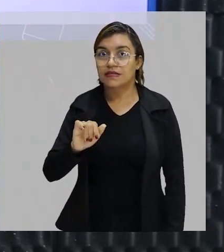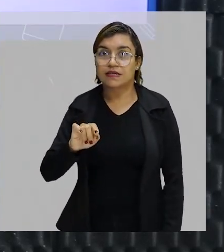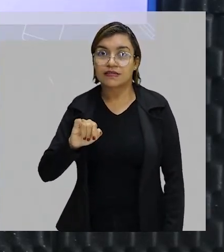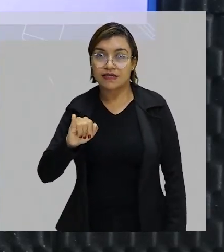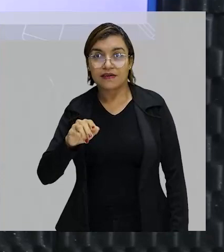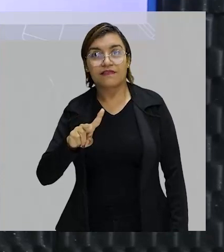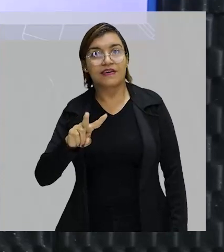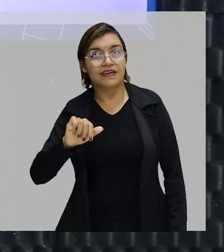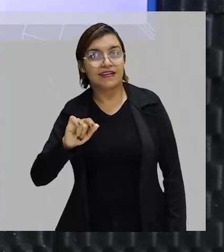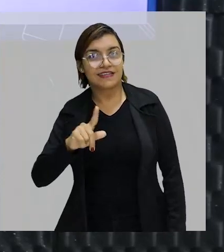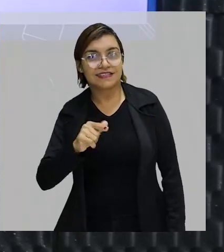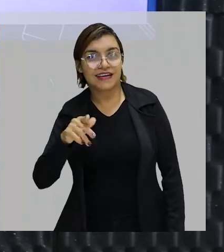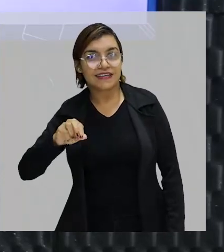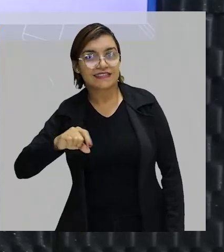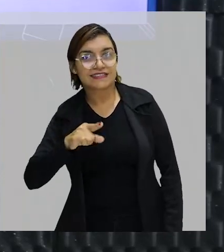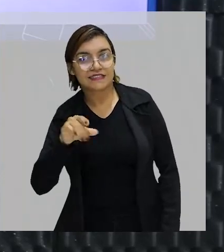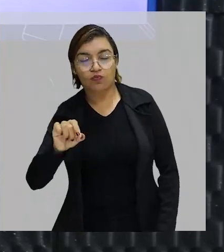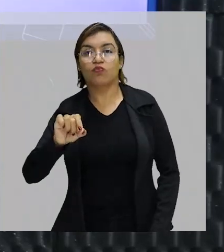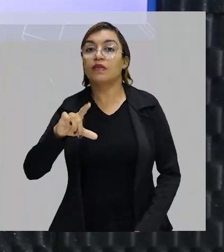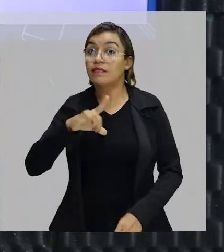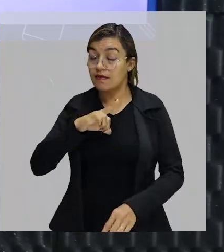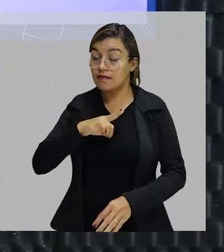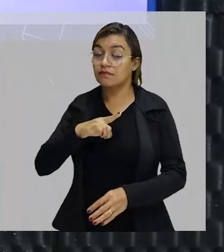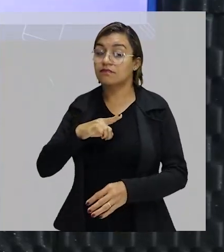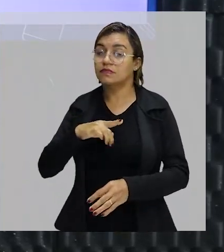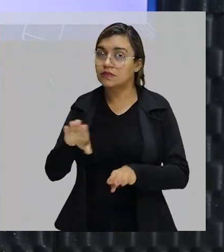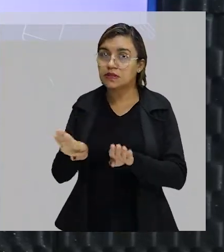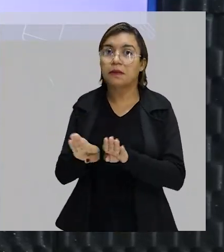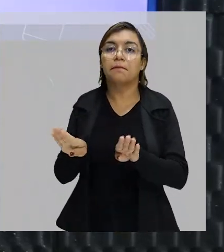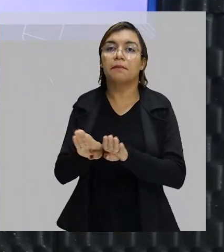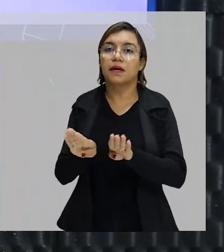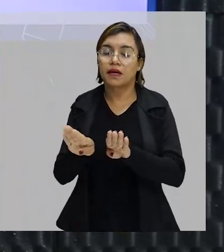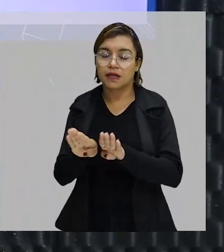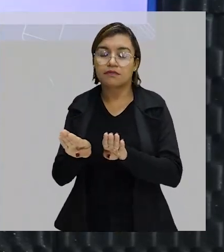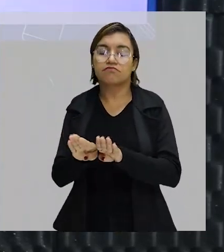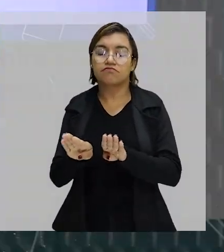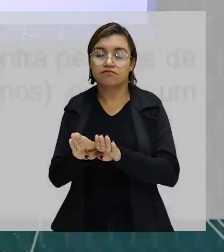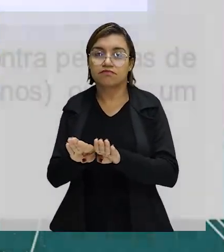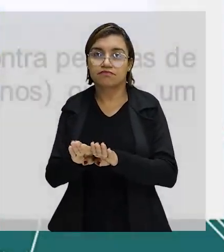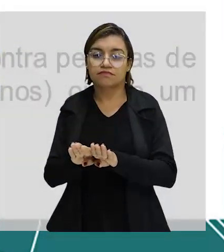superioridade e inferioridade está presente também nessa análise que a gente citou.